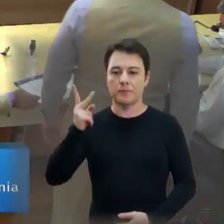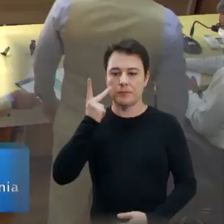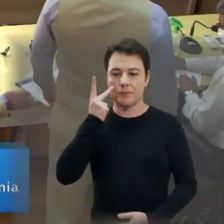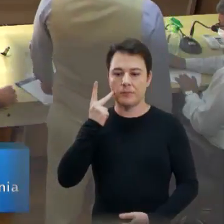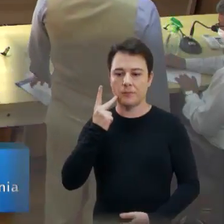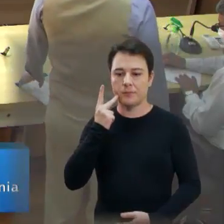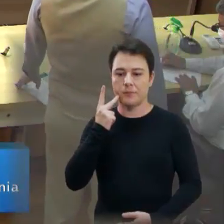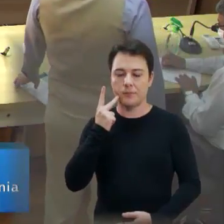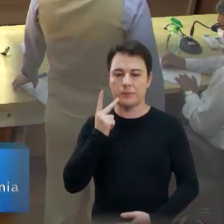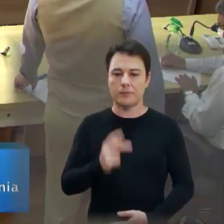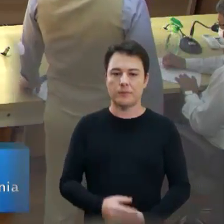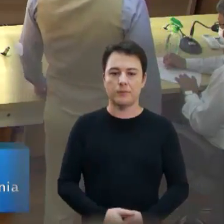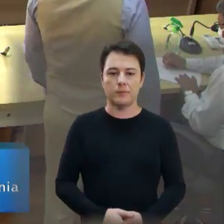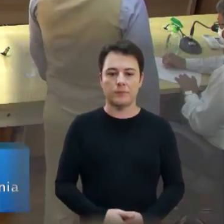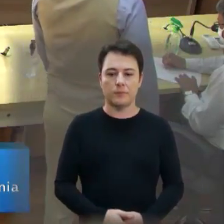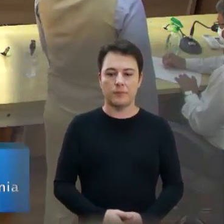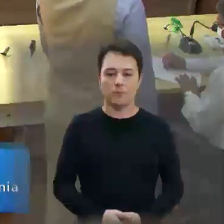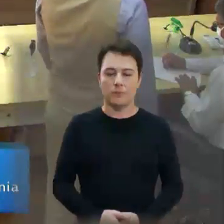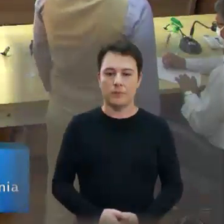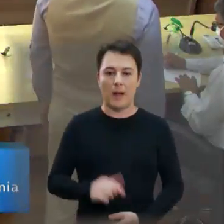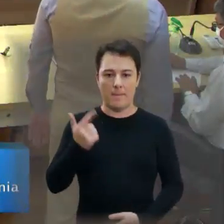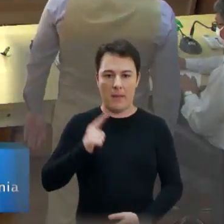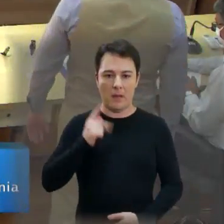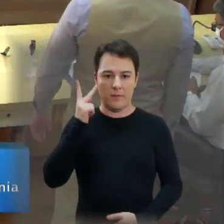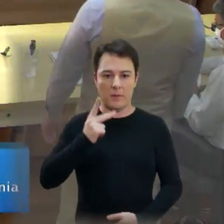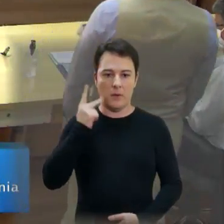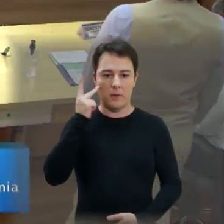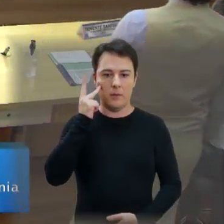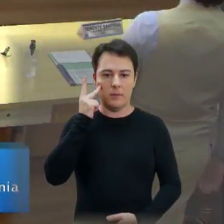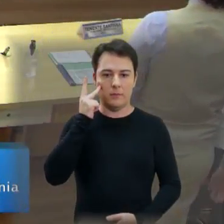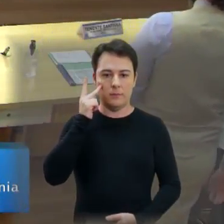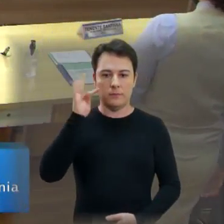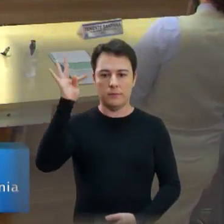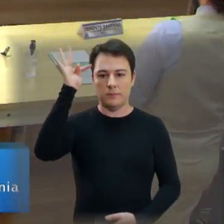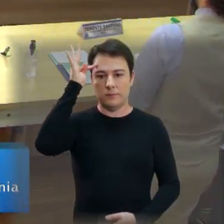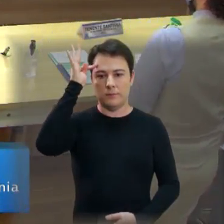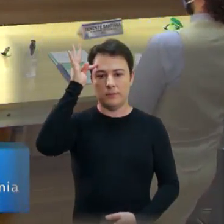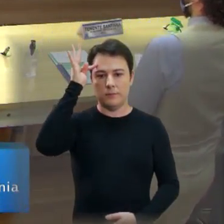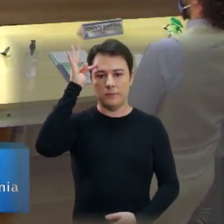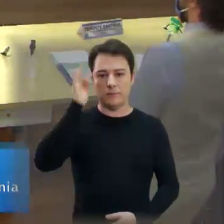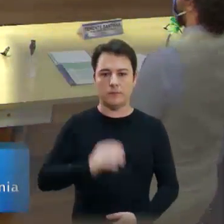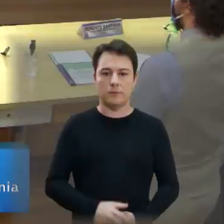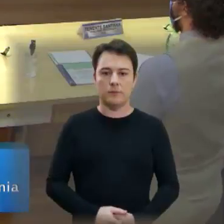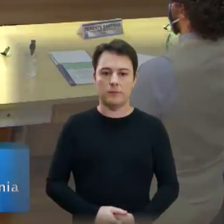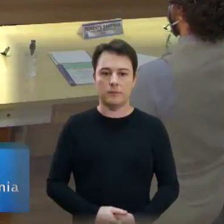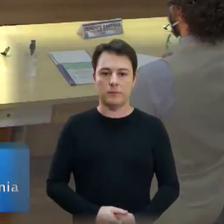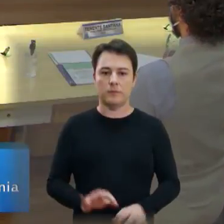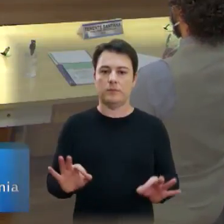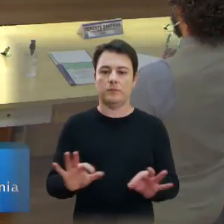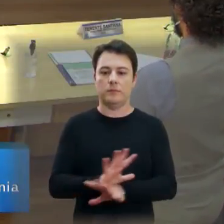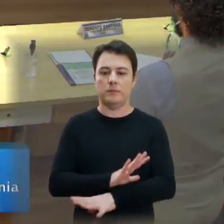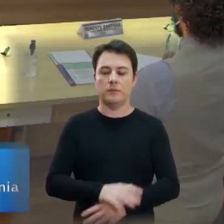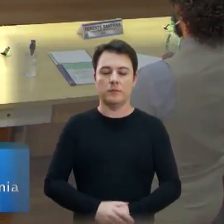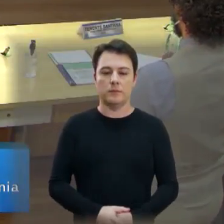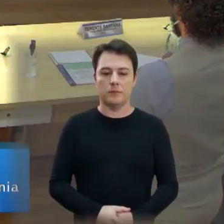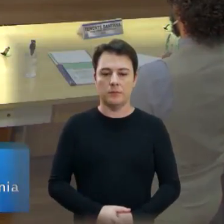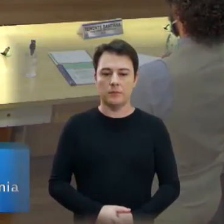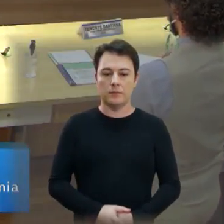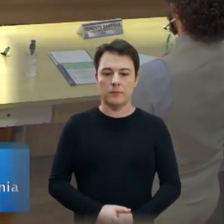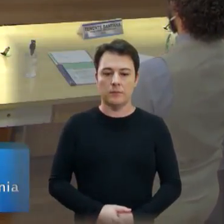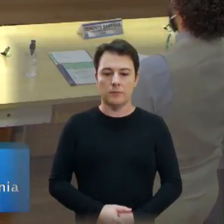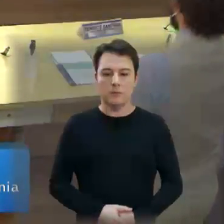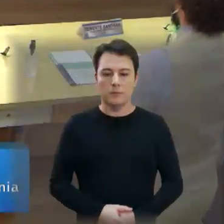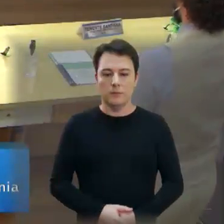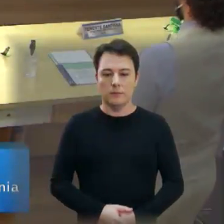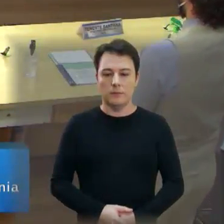Paulo Landim. Mais algum vereador? Vereador Toninho do Mel. Encerradas as inscrições, com a palavra o vereador